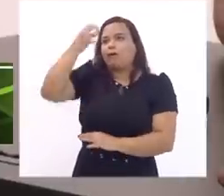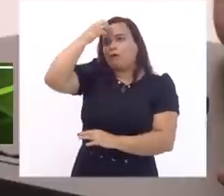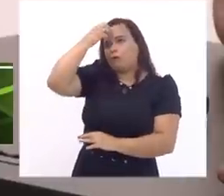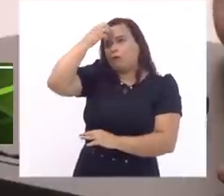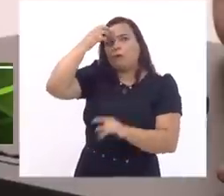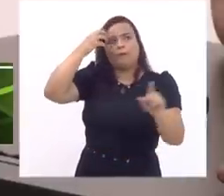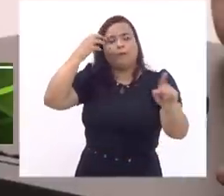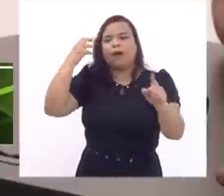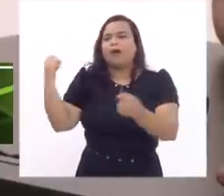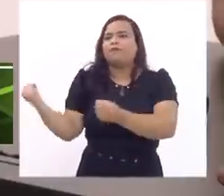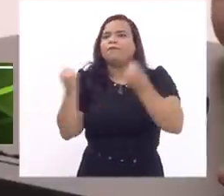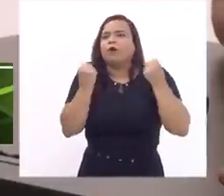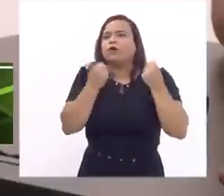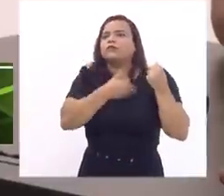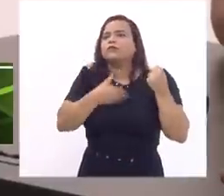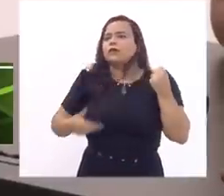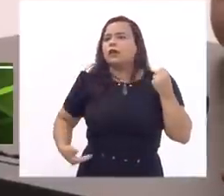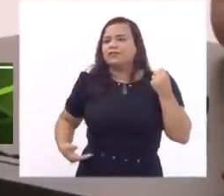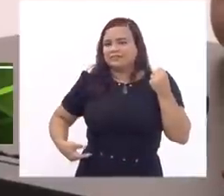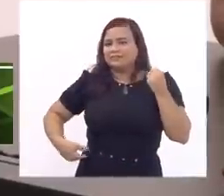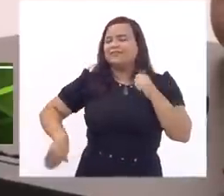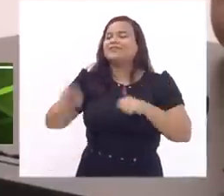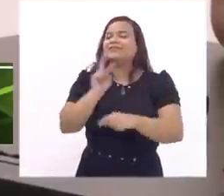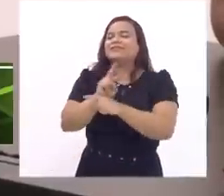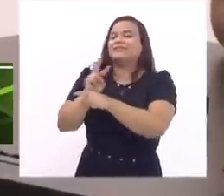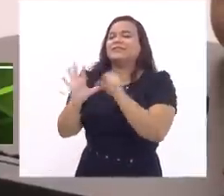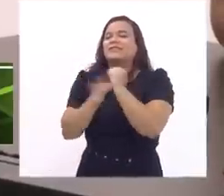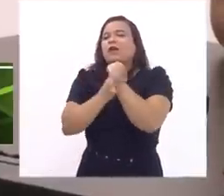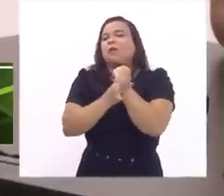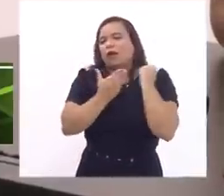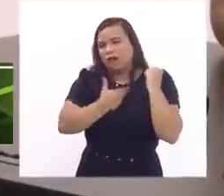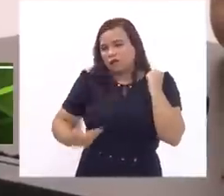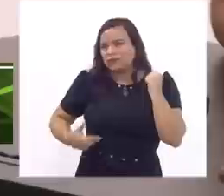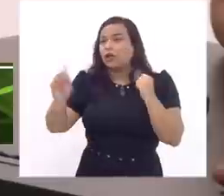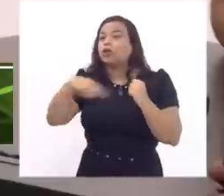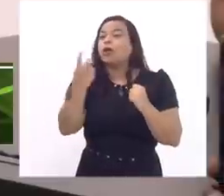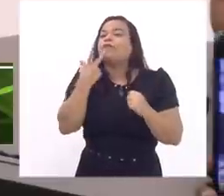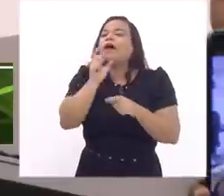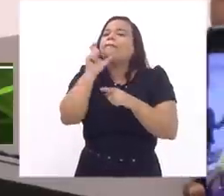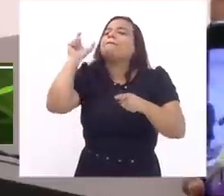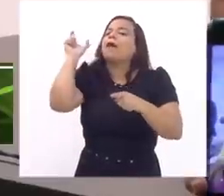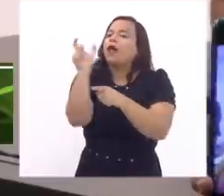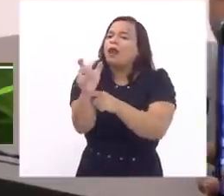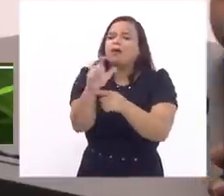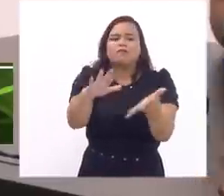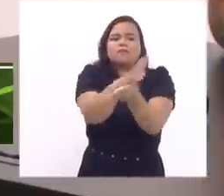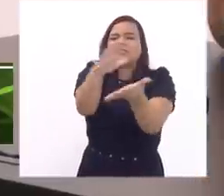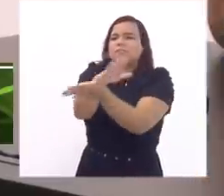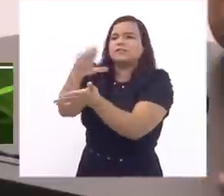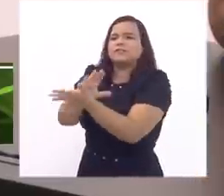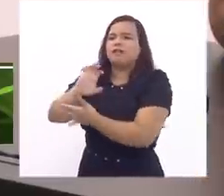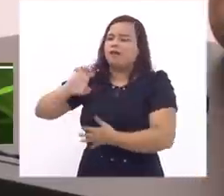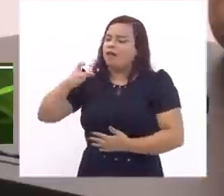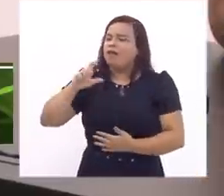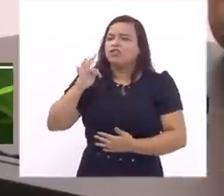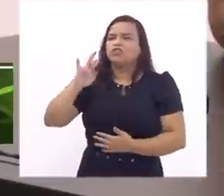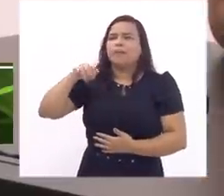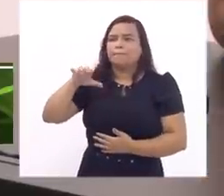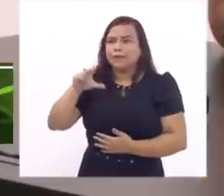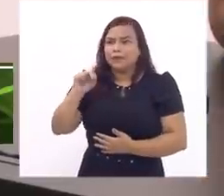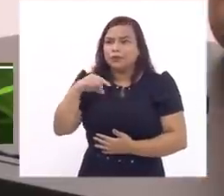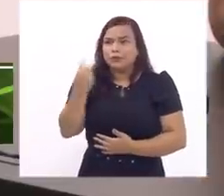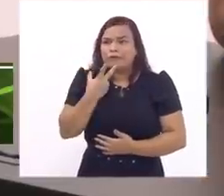forças de segurança pública. Quando a gente usa a palavra extermínio, conceitualmente, ela está vinculada